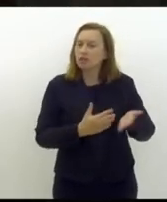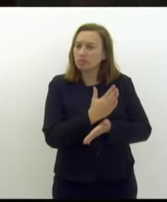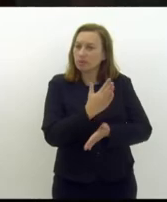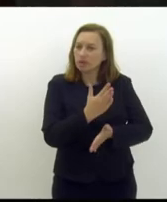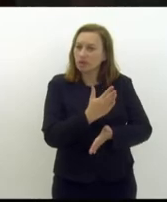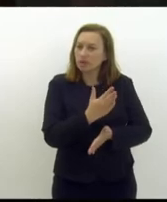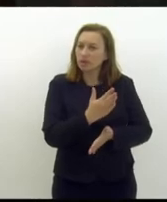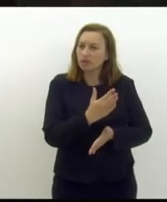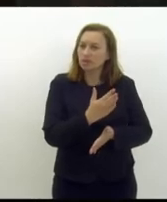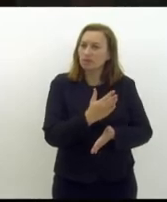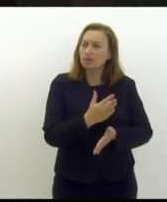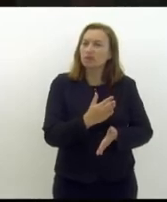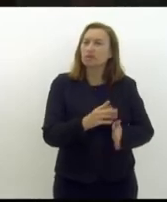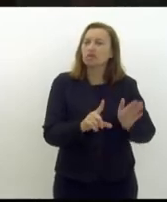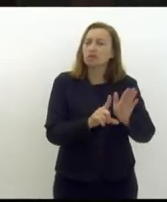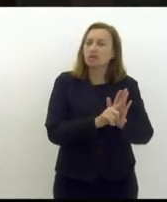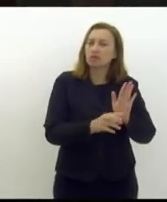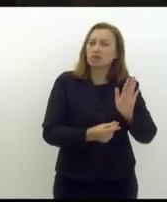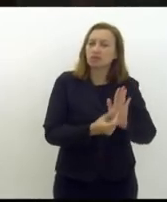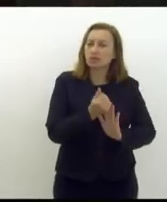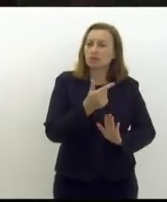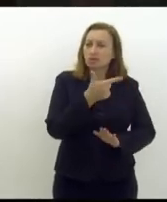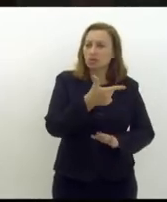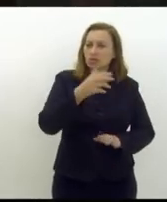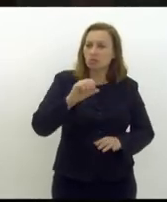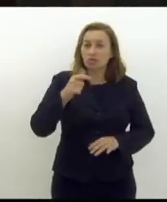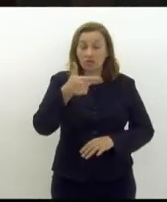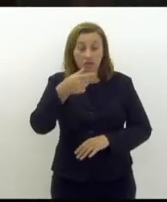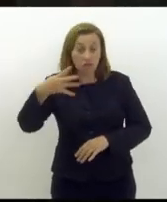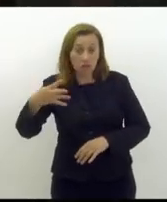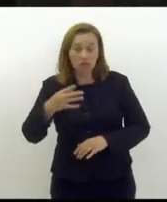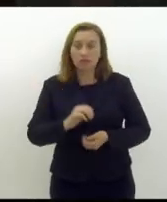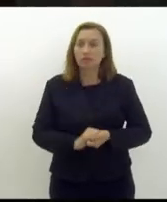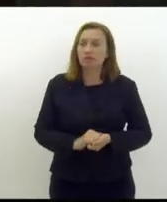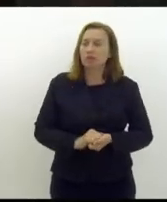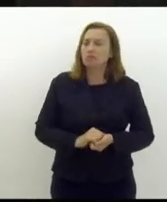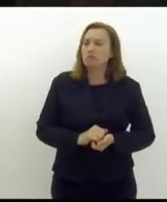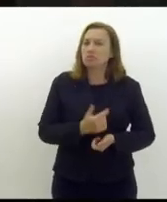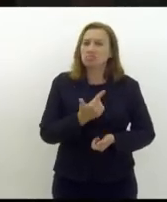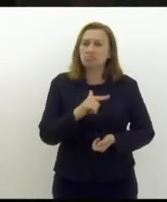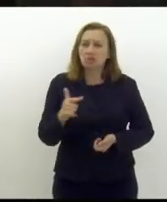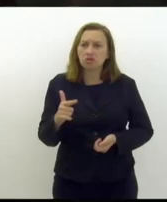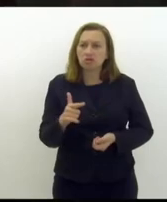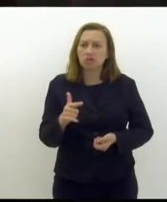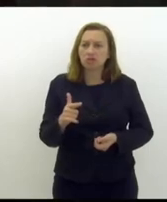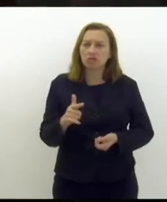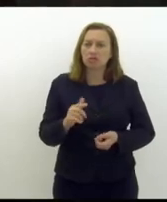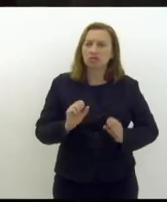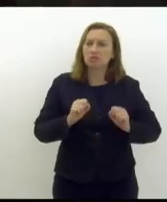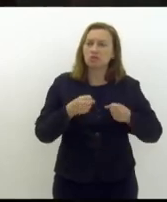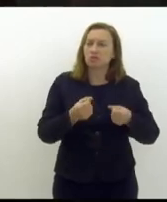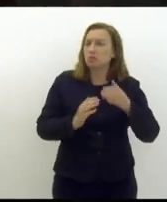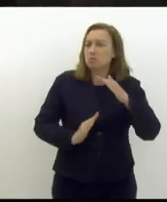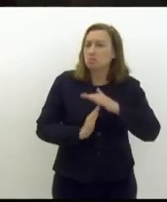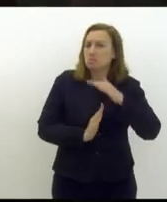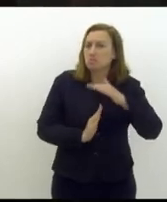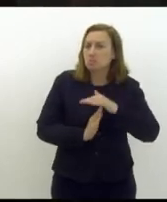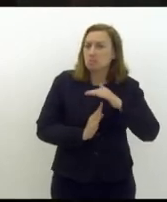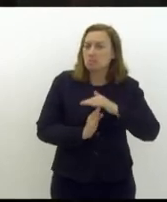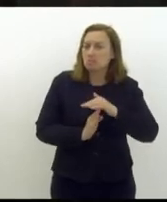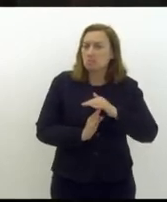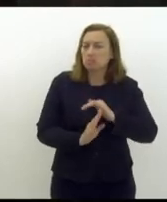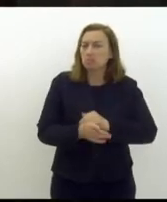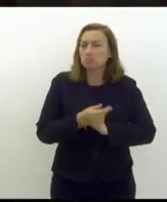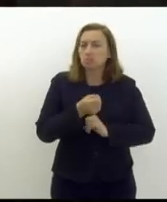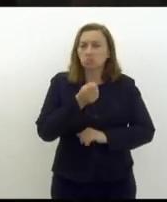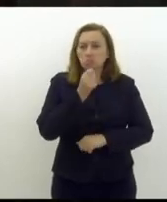virou a LDO 2024 mas não existe essa disposição limitativa e